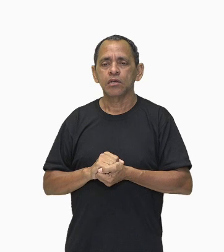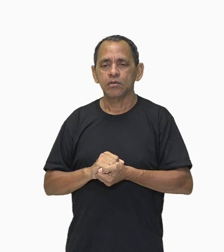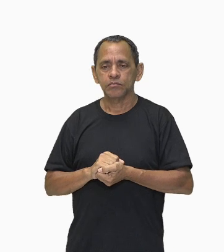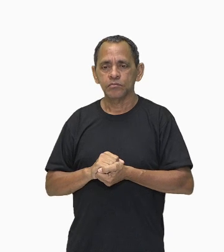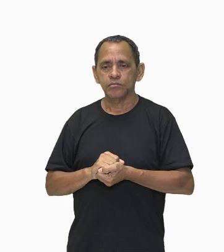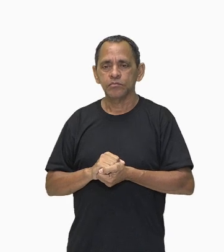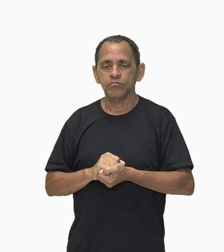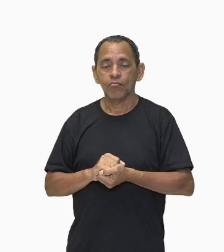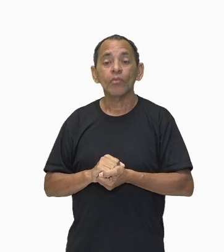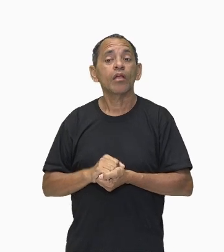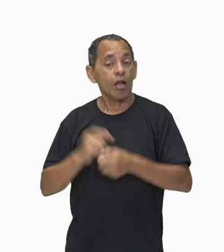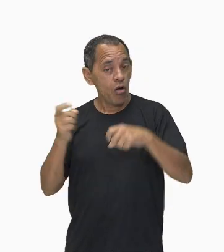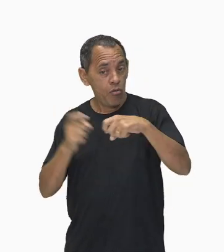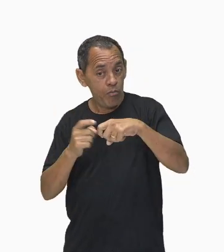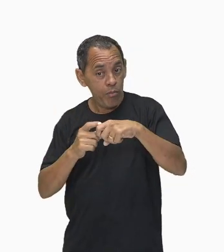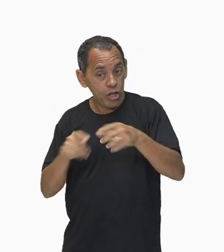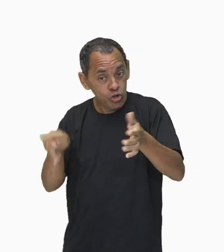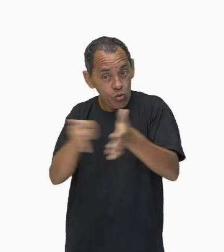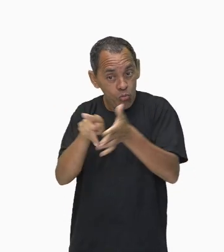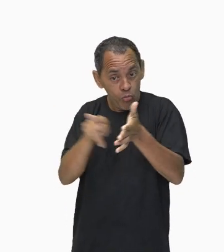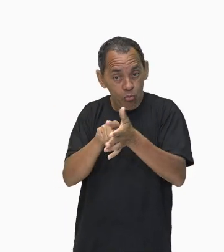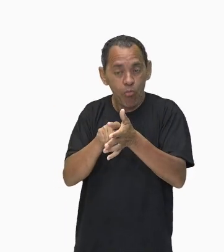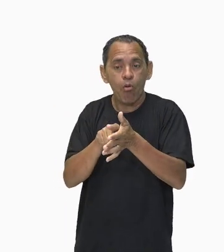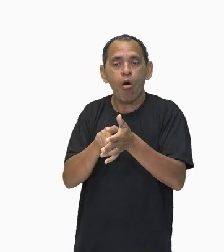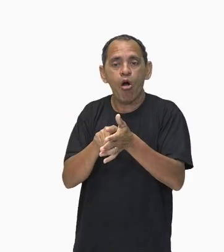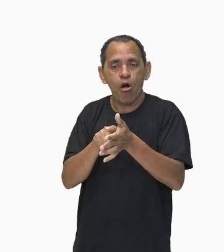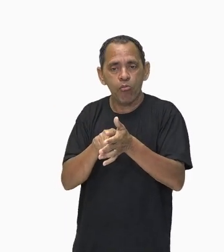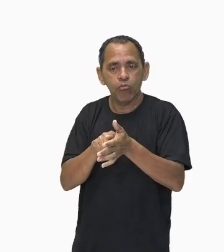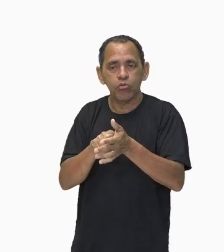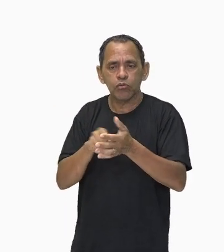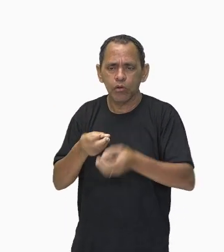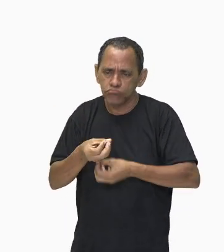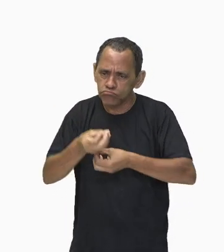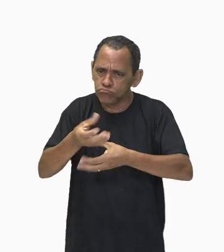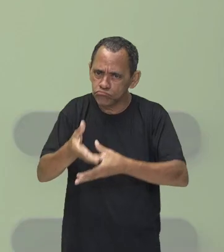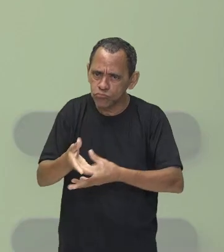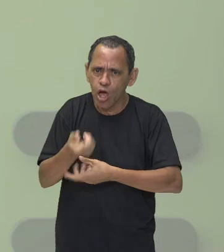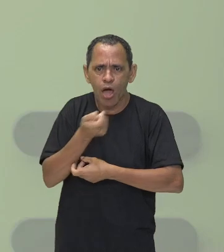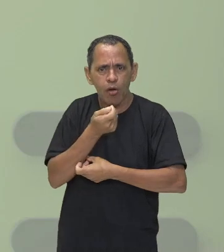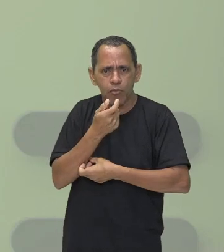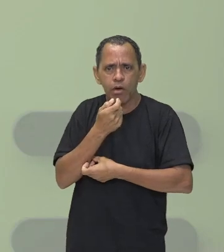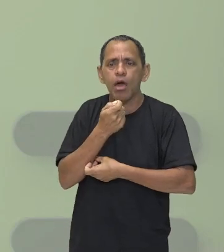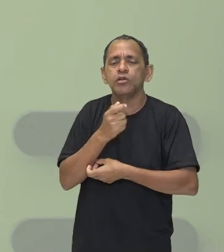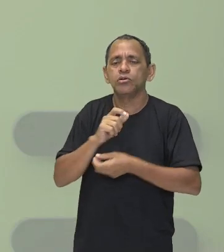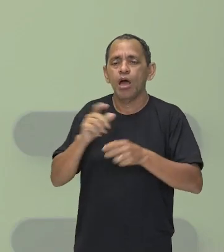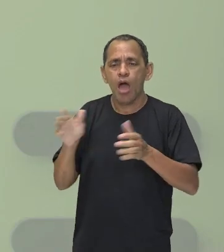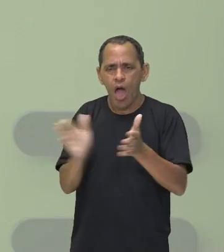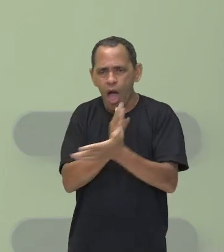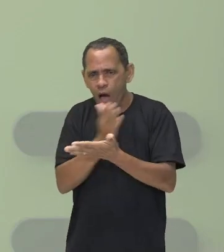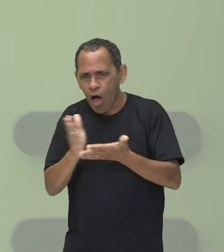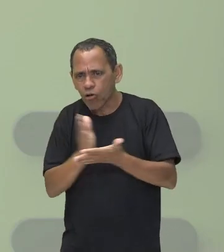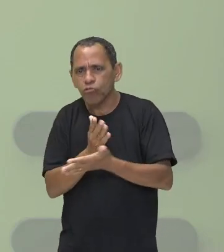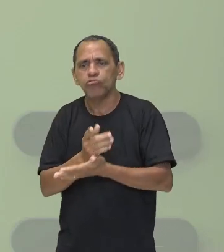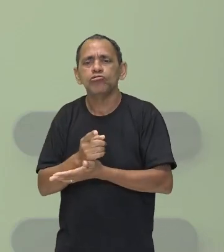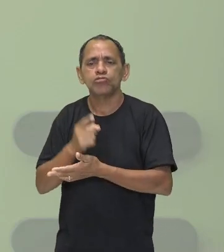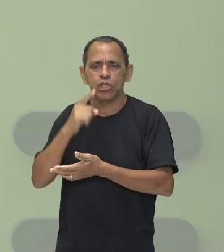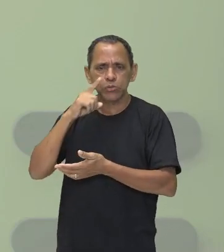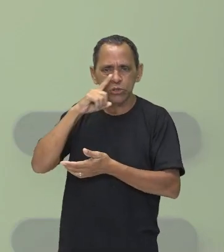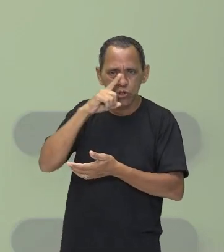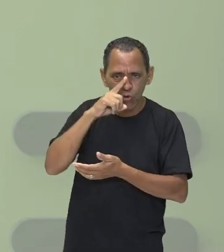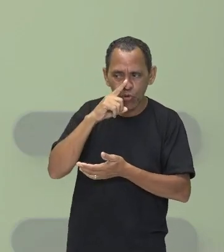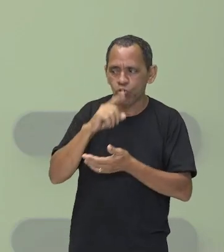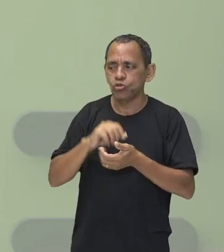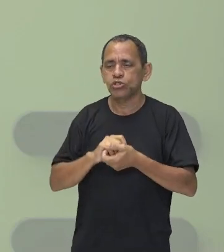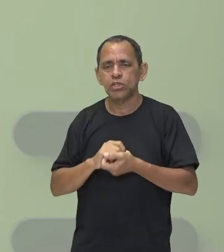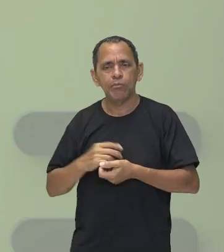é o agente da saúde, e em caso mais grave, cirurgia. Infelizmente, isso